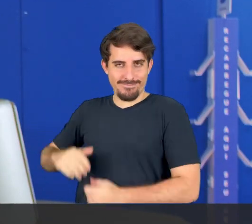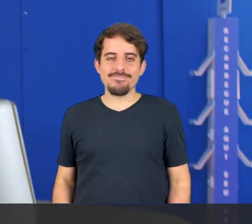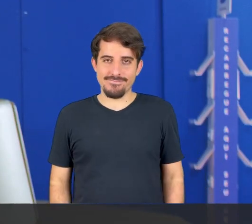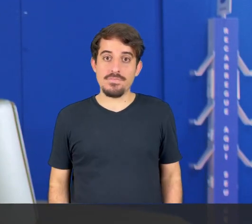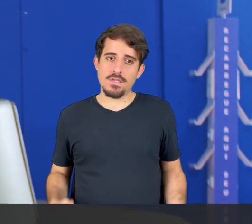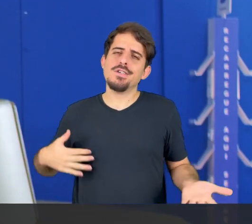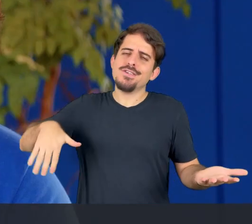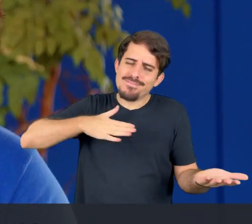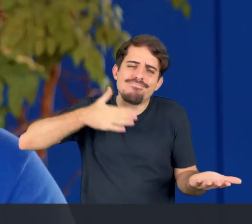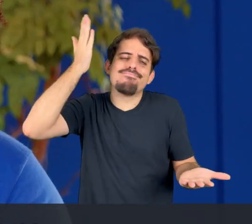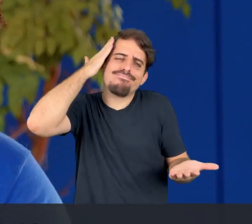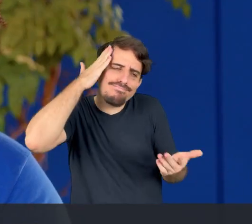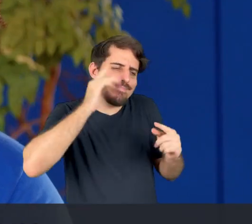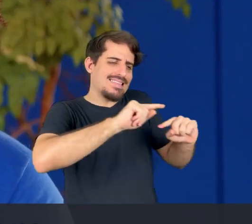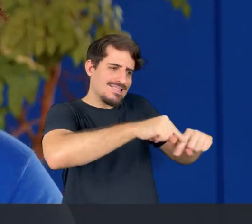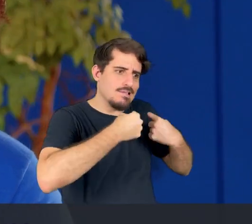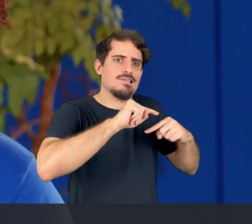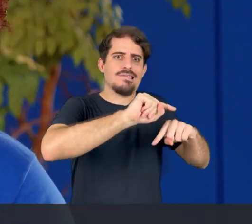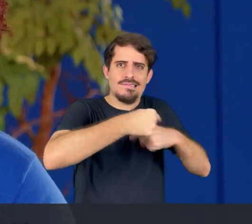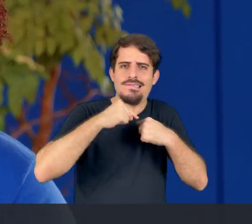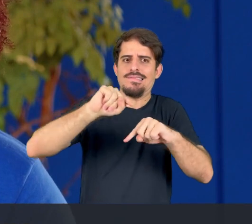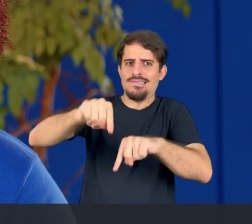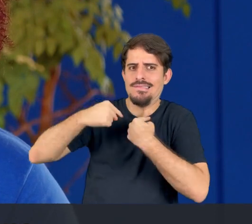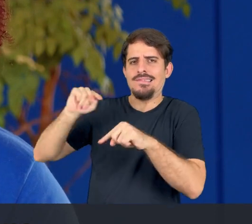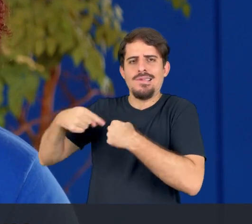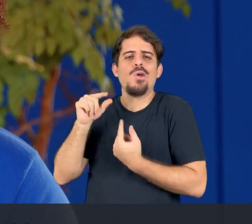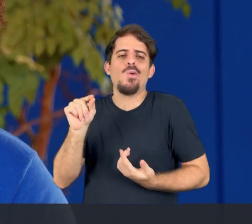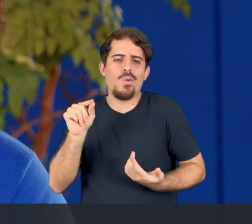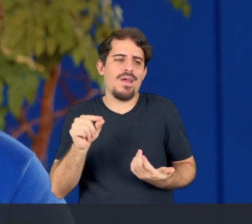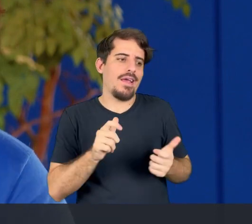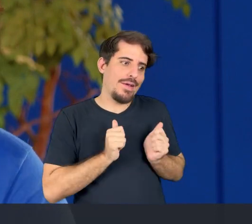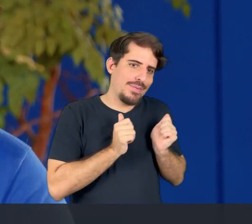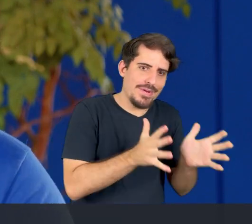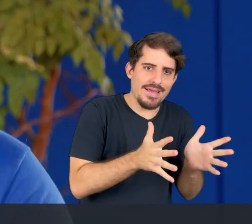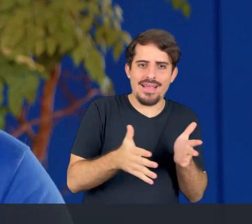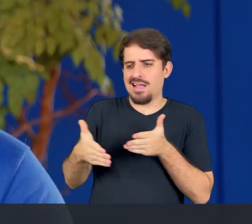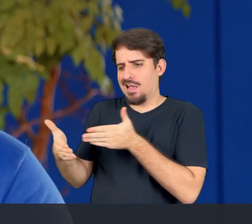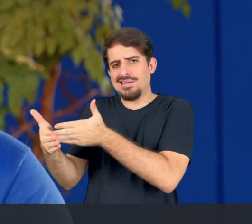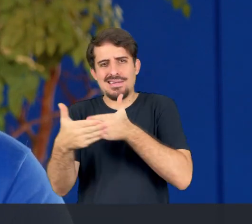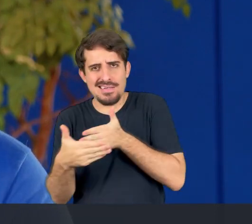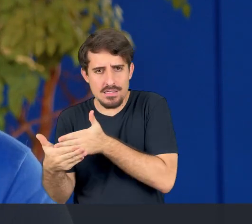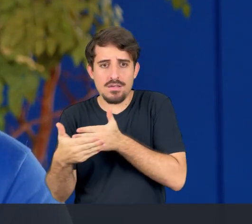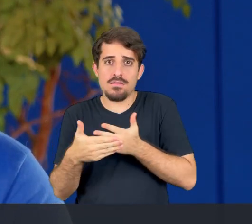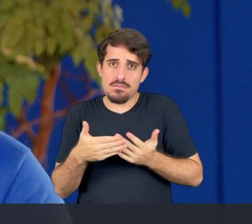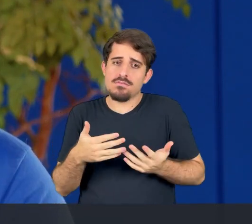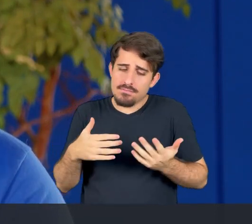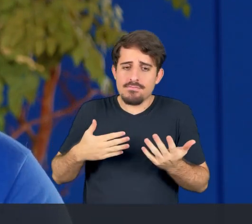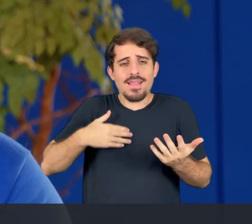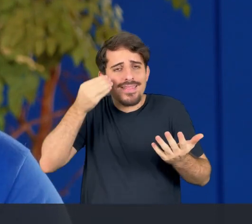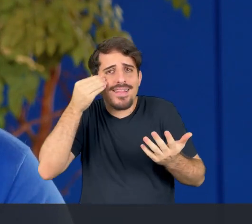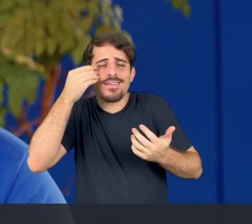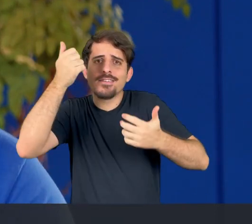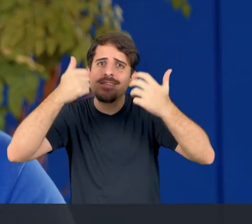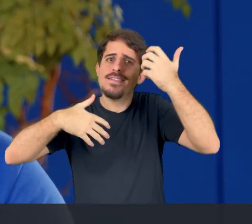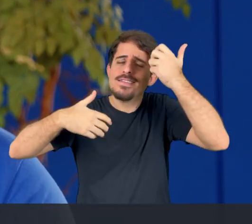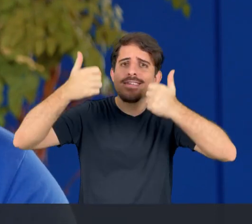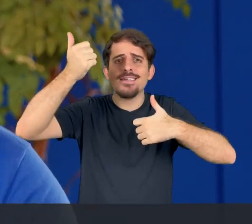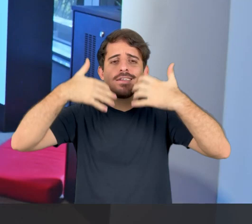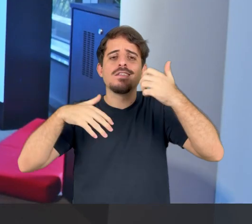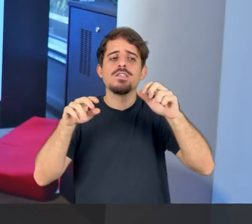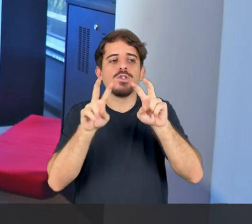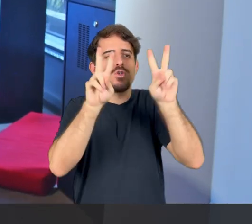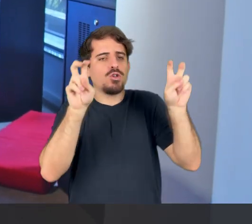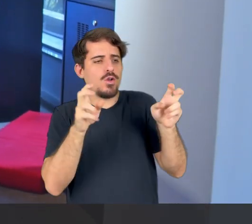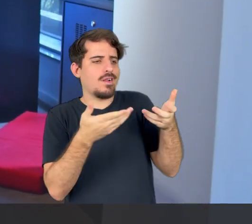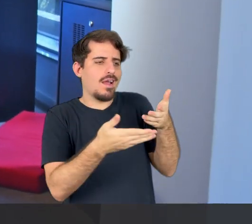mundo corporativo. A gente sabe que existem muitos desafios que vêm das atitudes, né, e barreiras. A gente